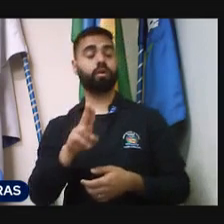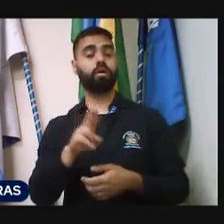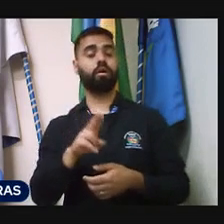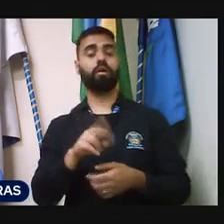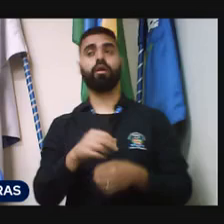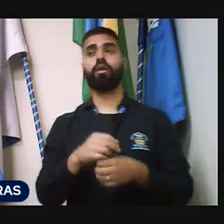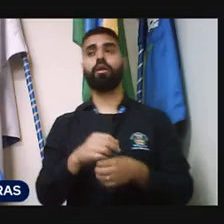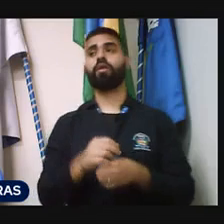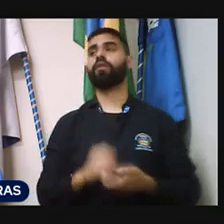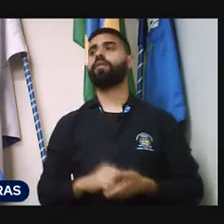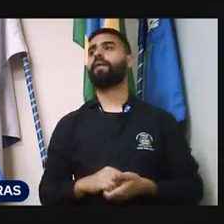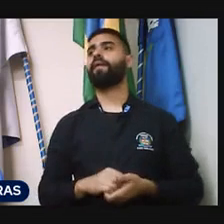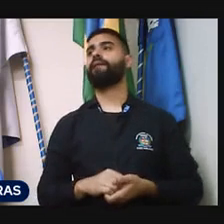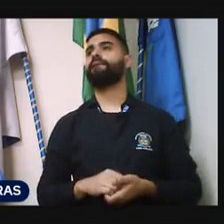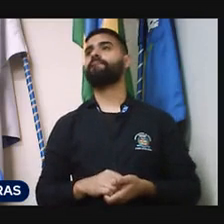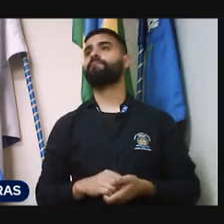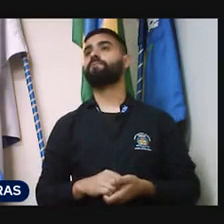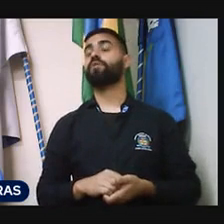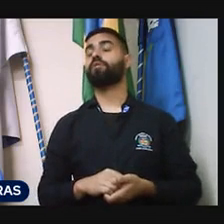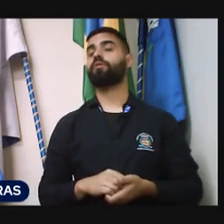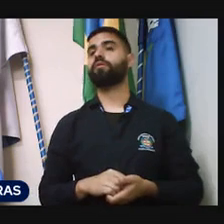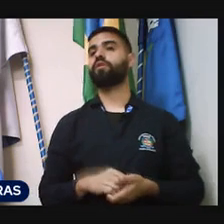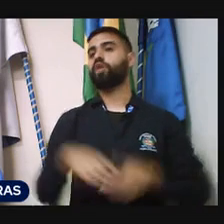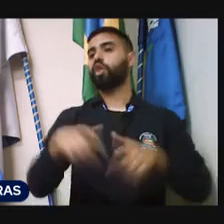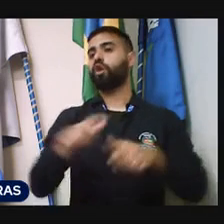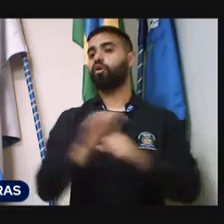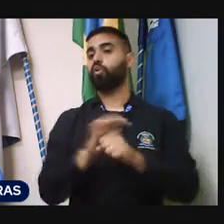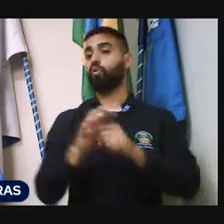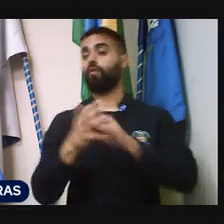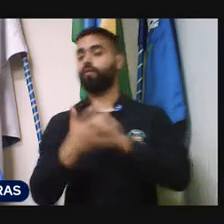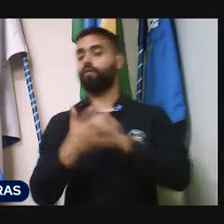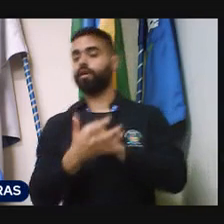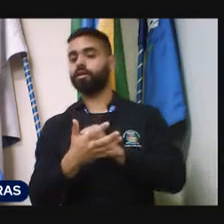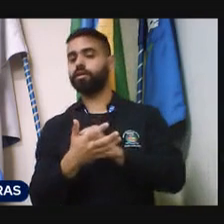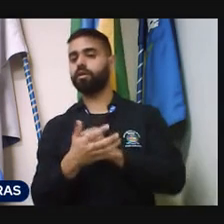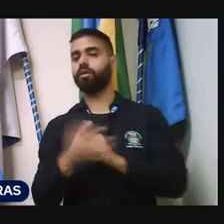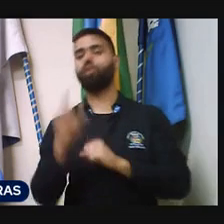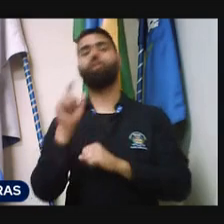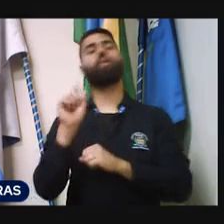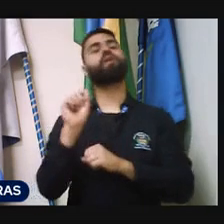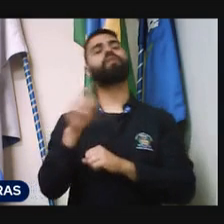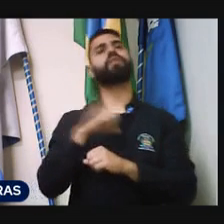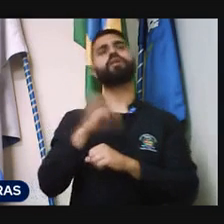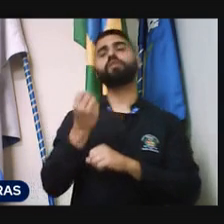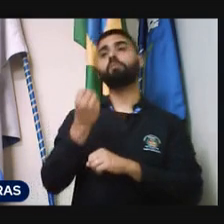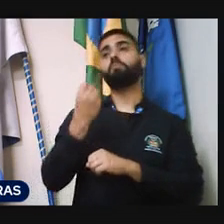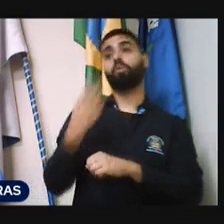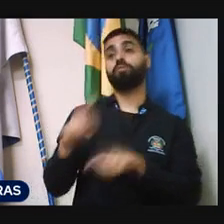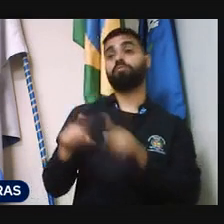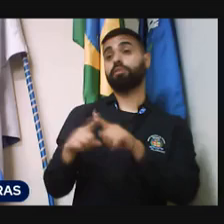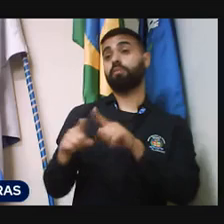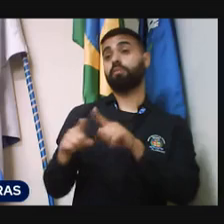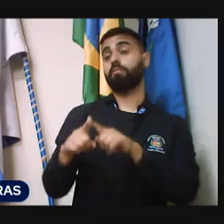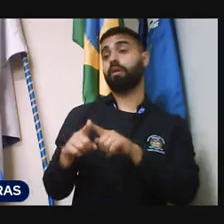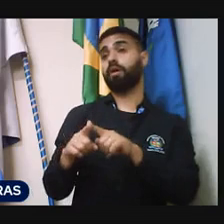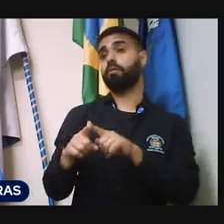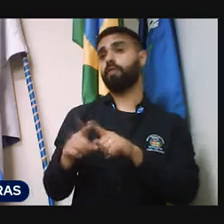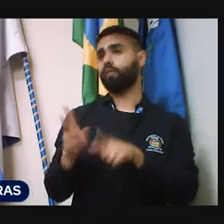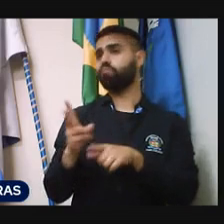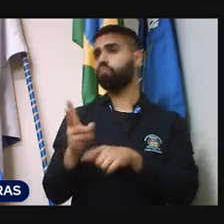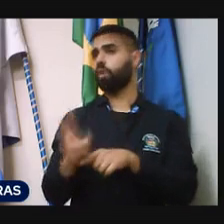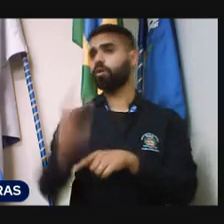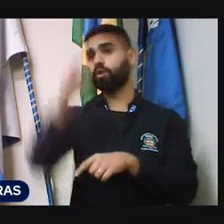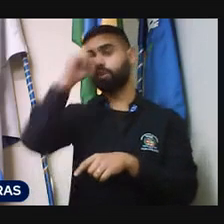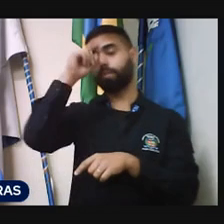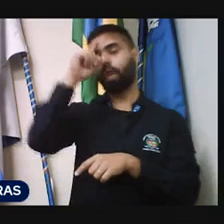da parte do covide e que e o que isso trará de benefício inclusive fixo para o